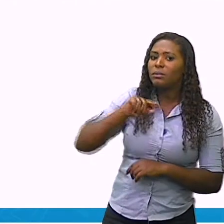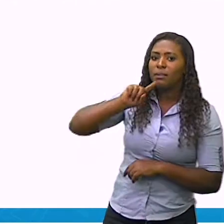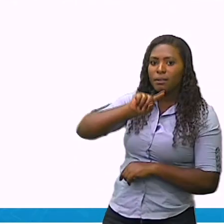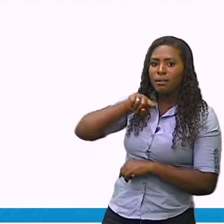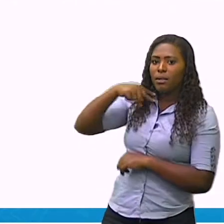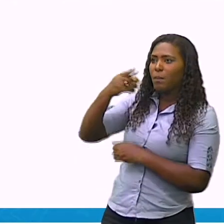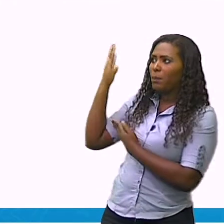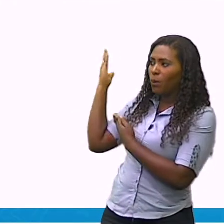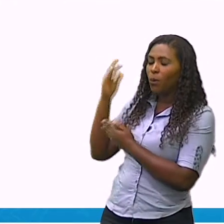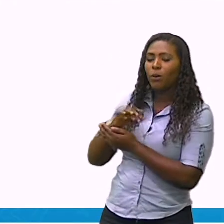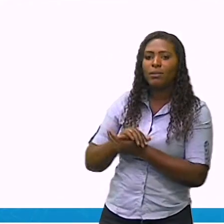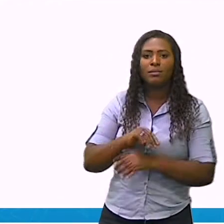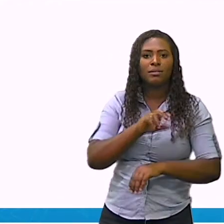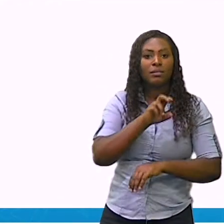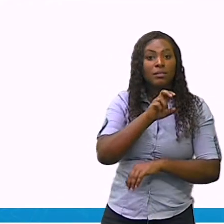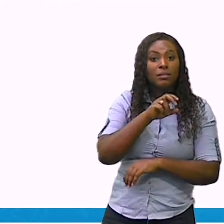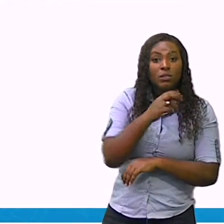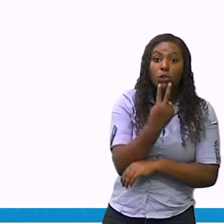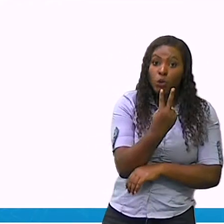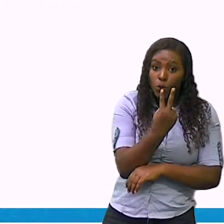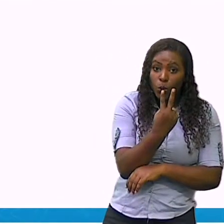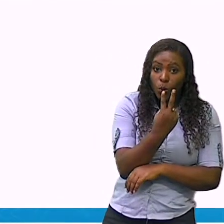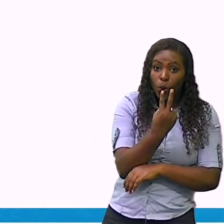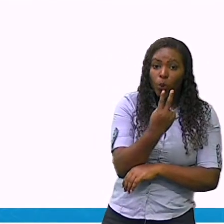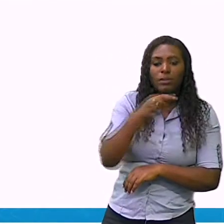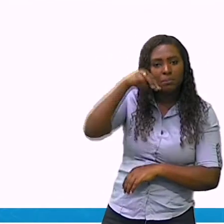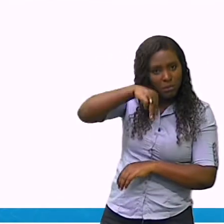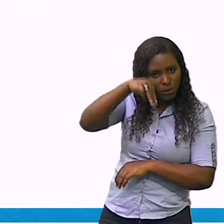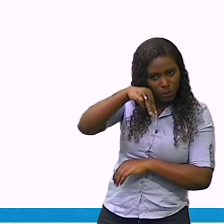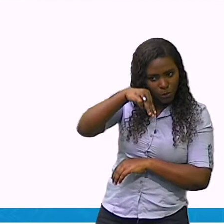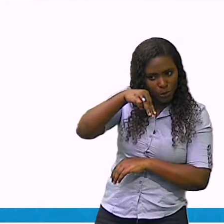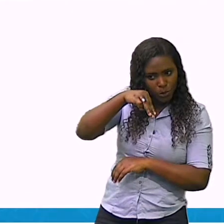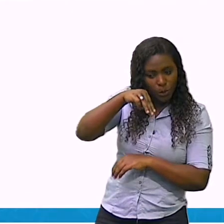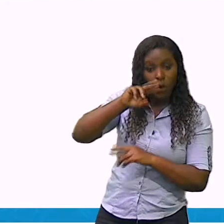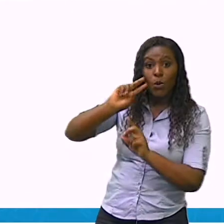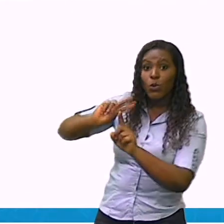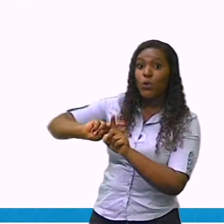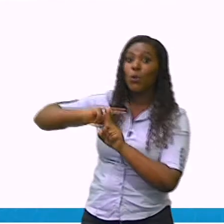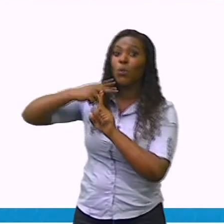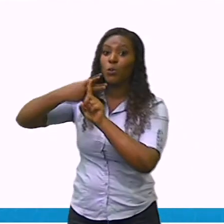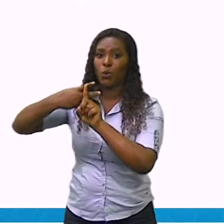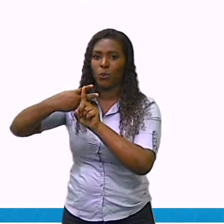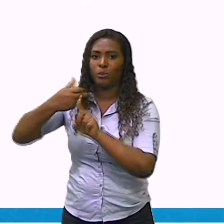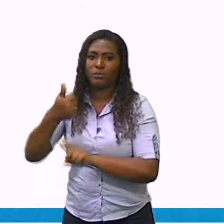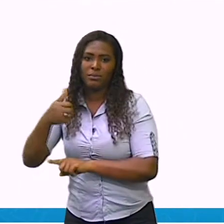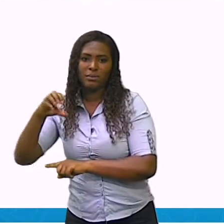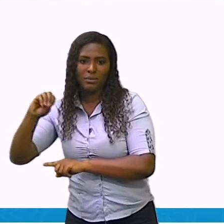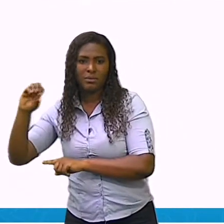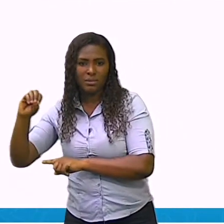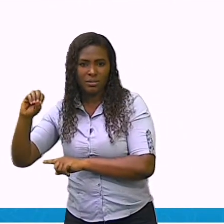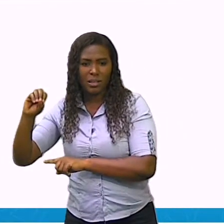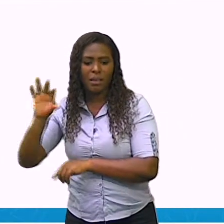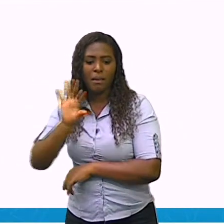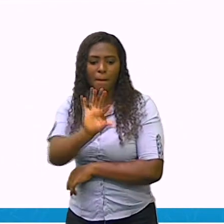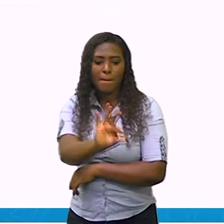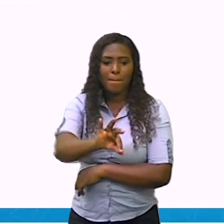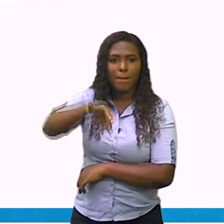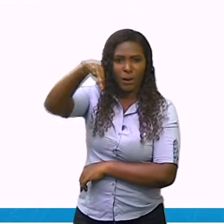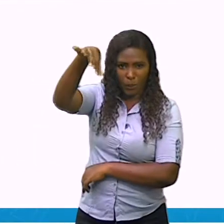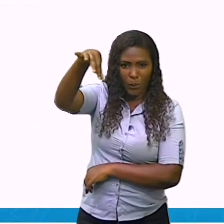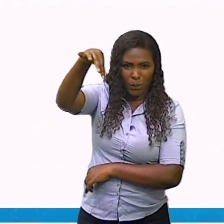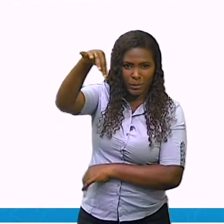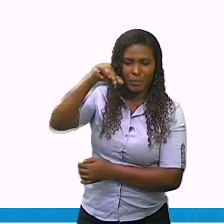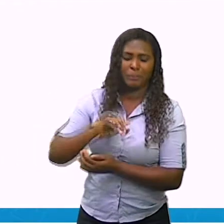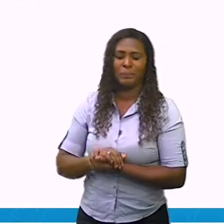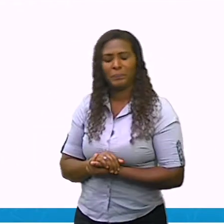100. Então, dobrou o minuto, dobrou a quantidade de pacotes. No terceiro minuto, o